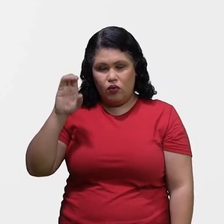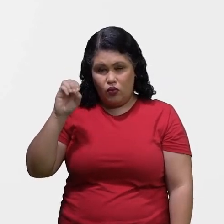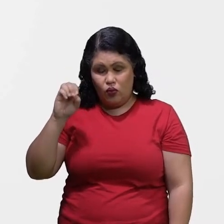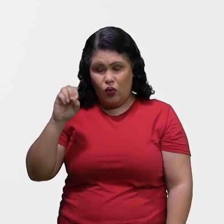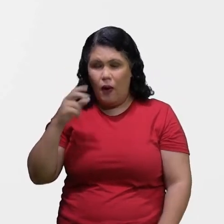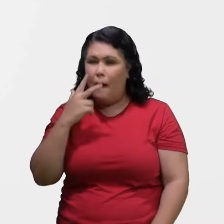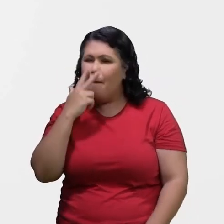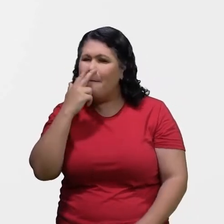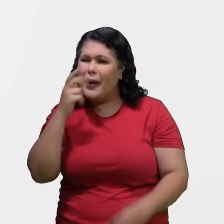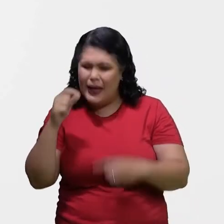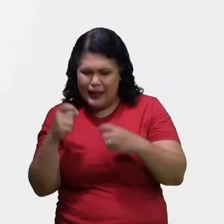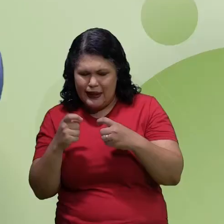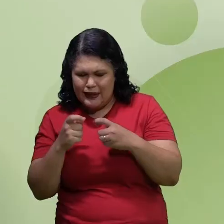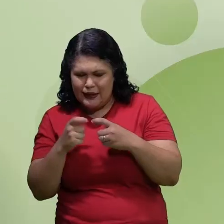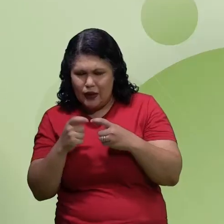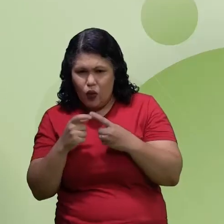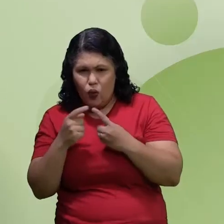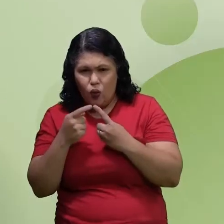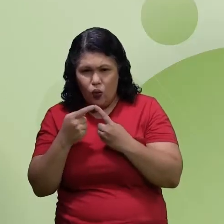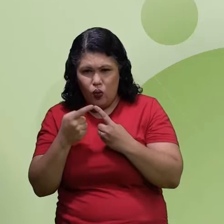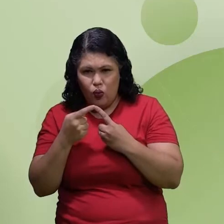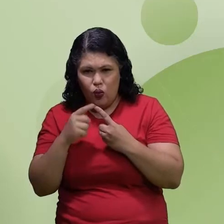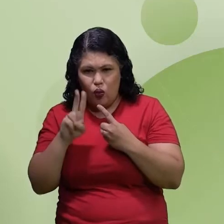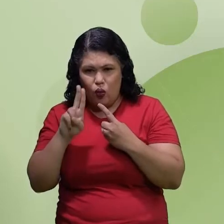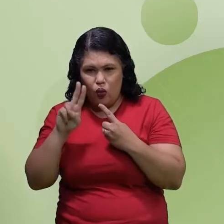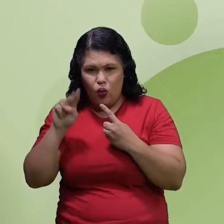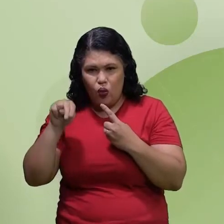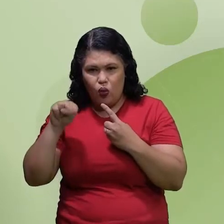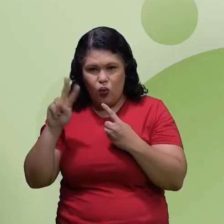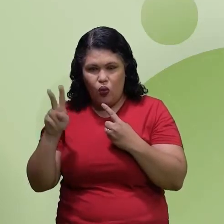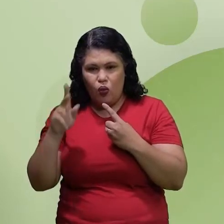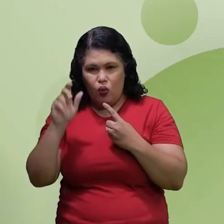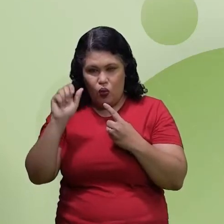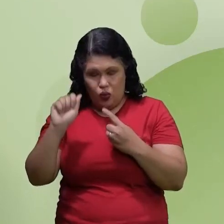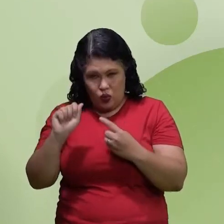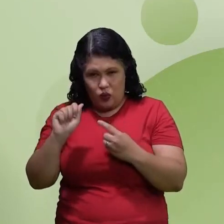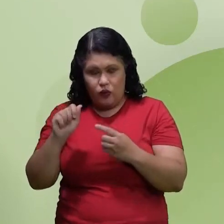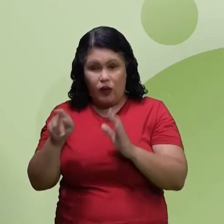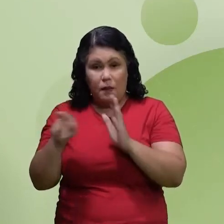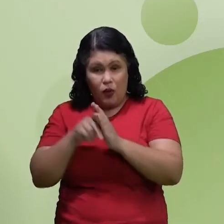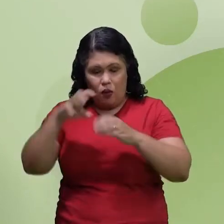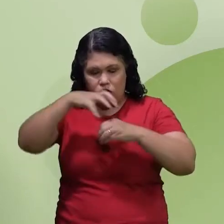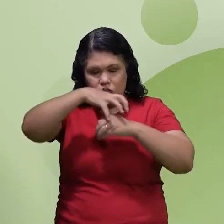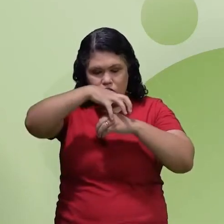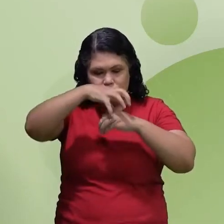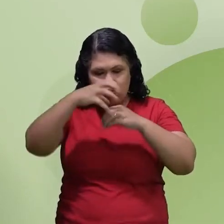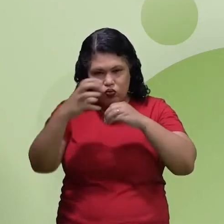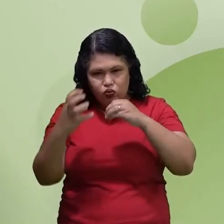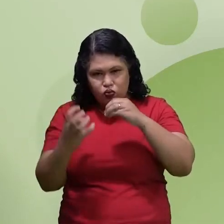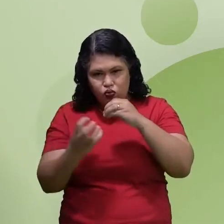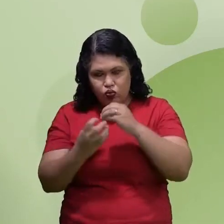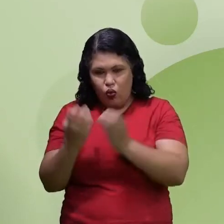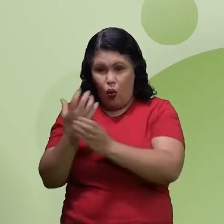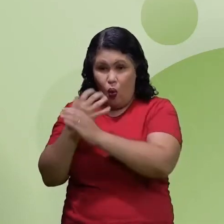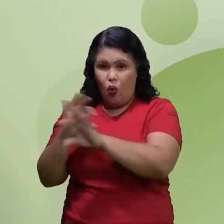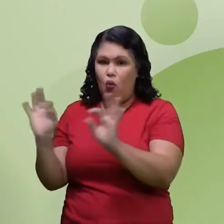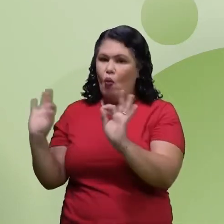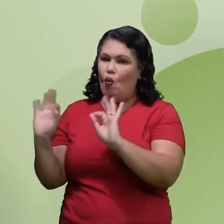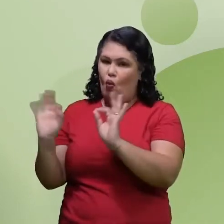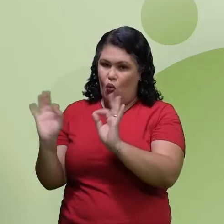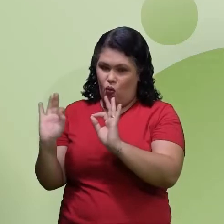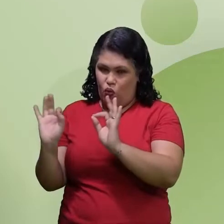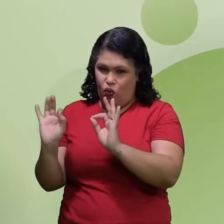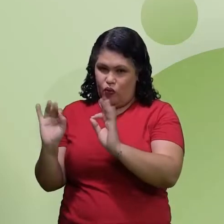que estrutura o exoesqueleto dos animais invertebrados, tá bom? Muitos casos,